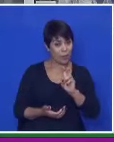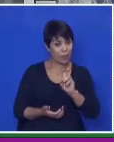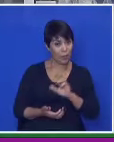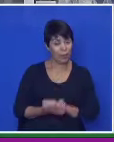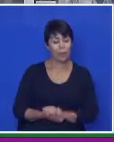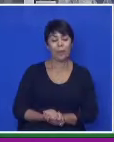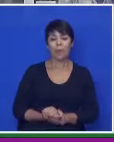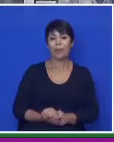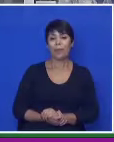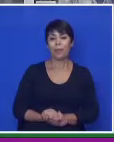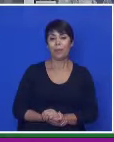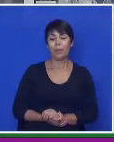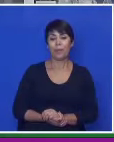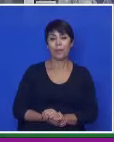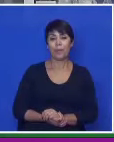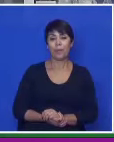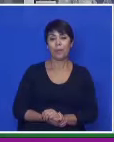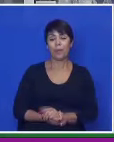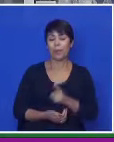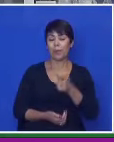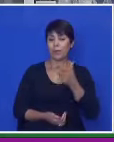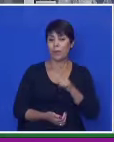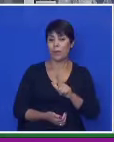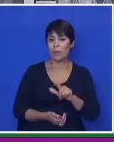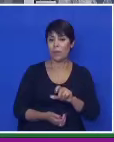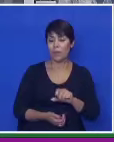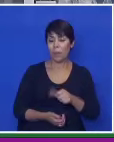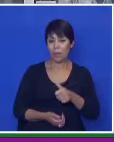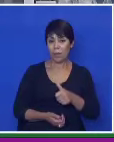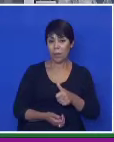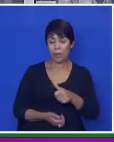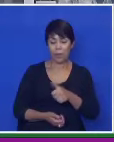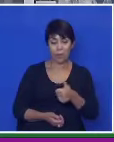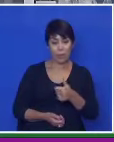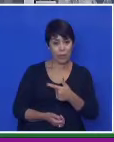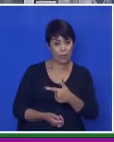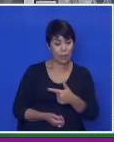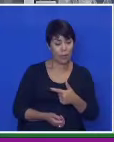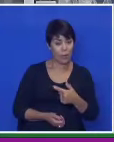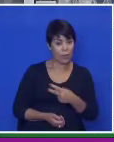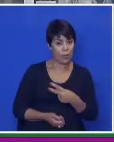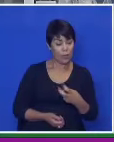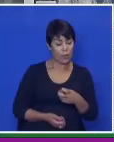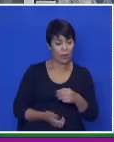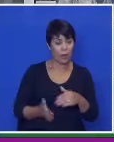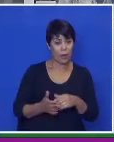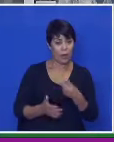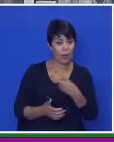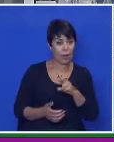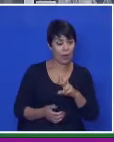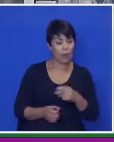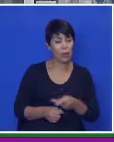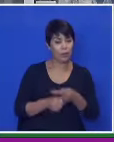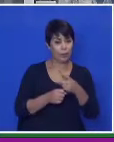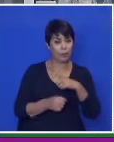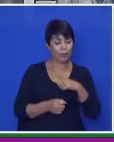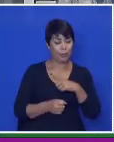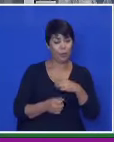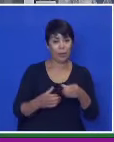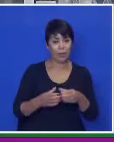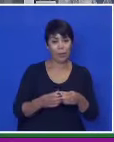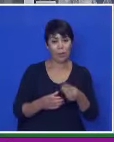5. Na Loto Fácil você ganha, acertando 11, 12, 13, 14 ou 15 números. Bola